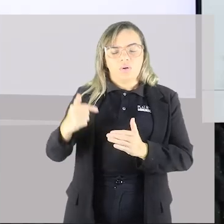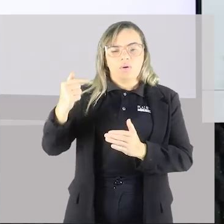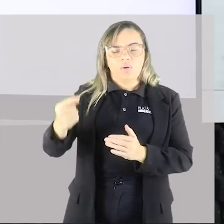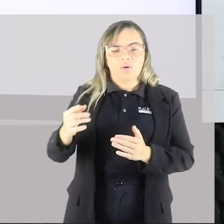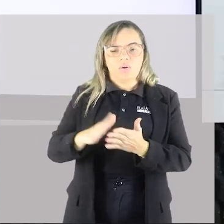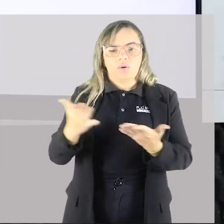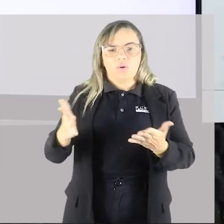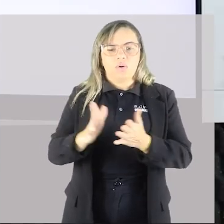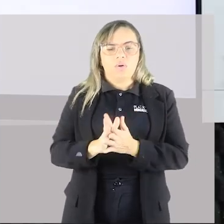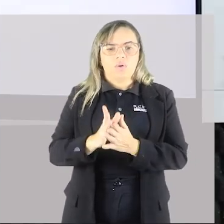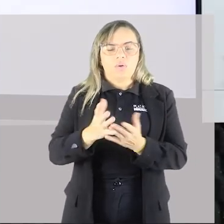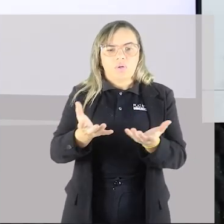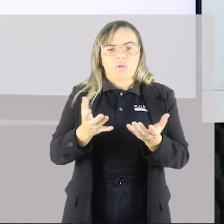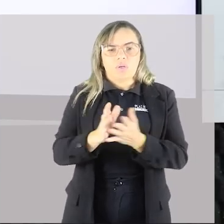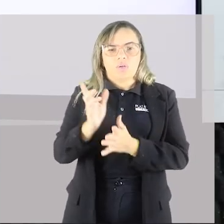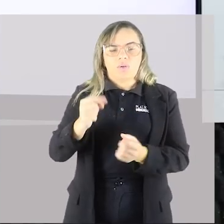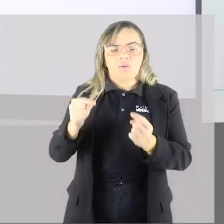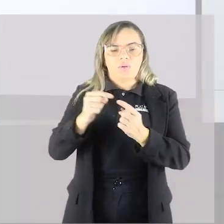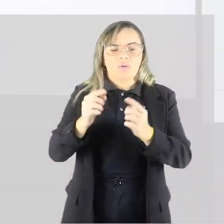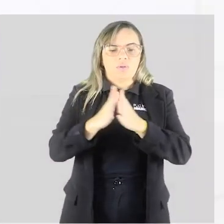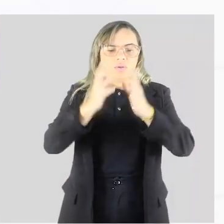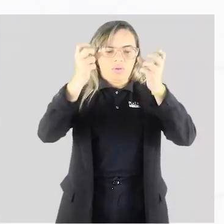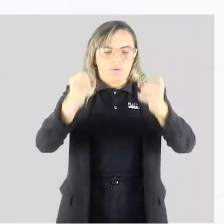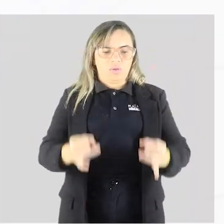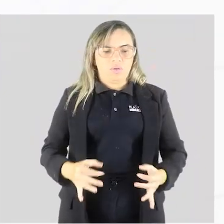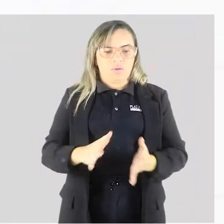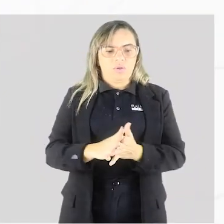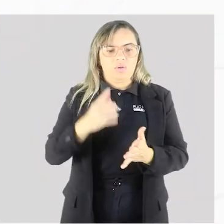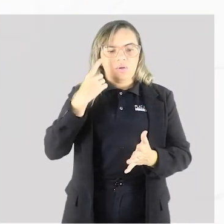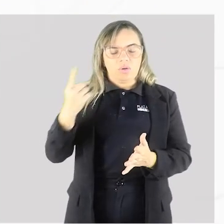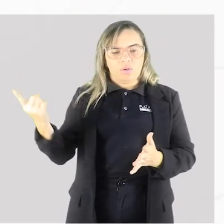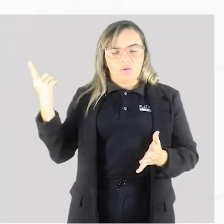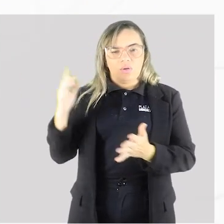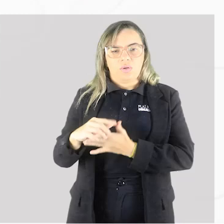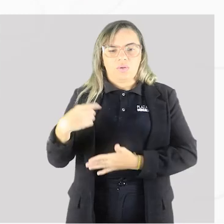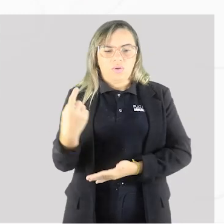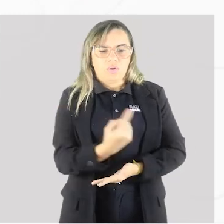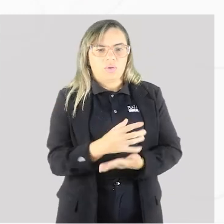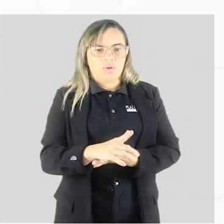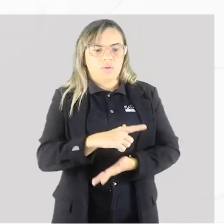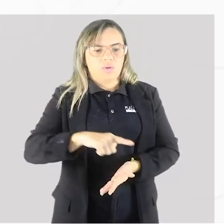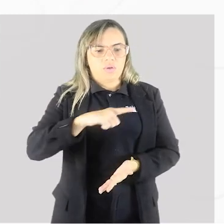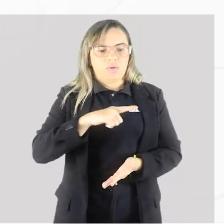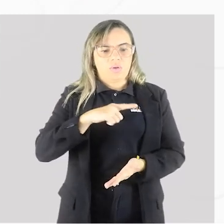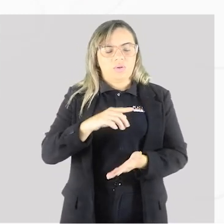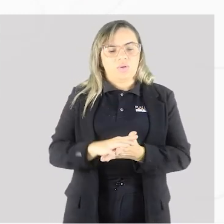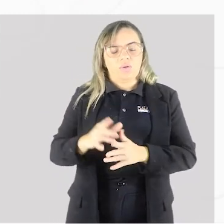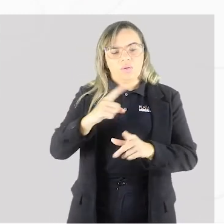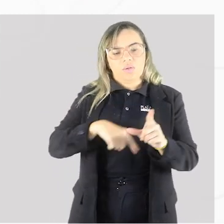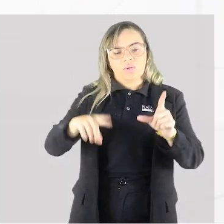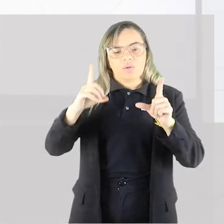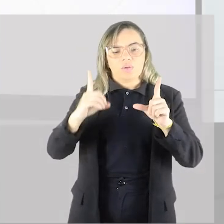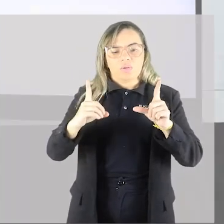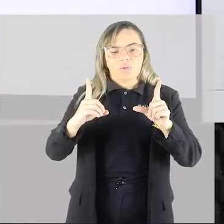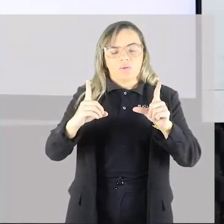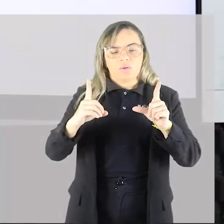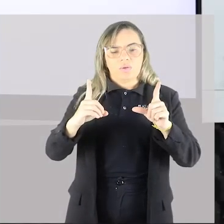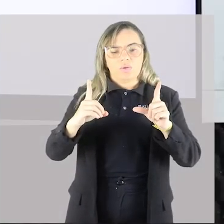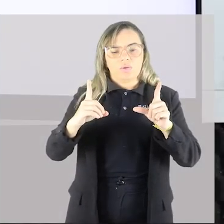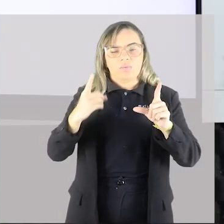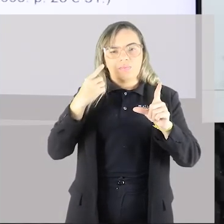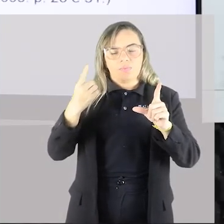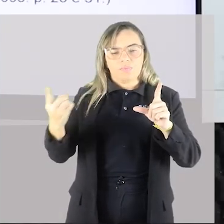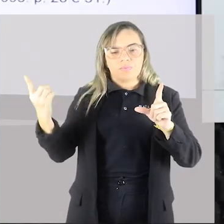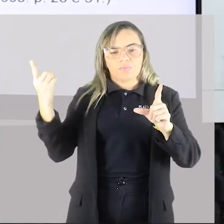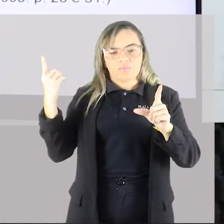em suas intenções. Então veja só, aqui nós temos a produção justa como